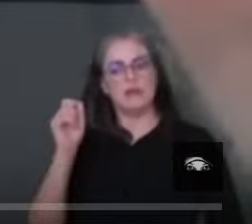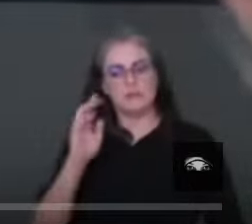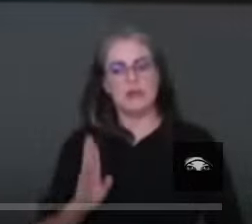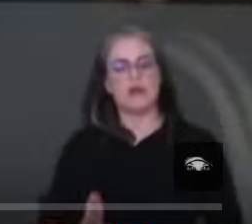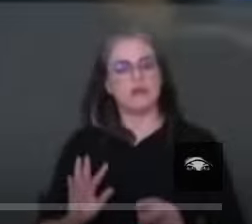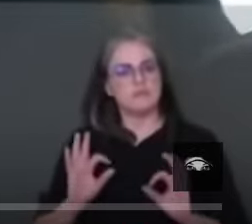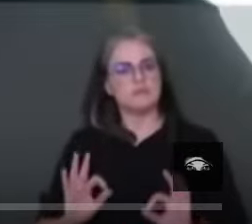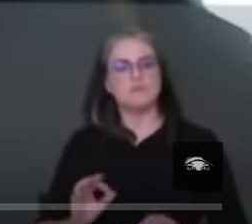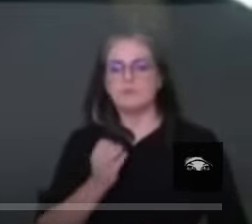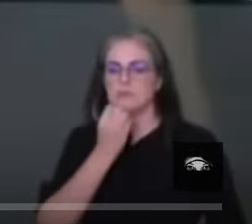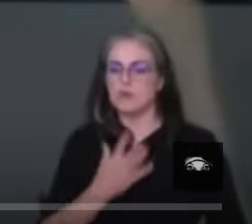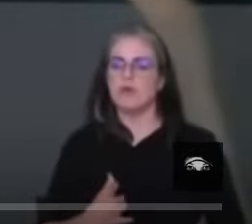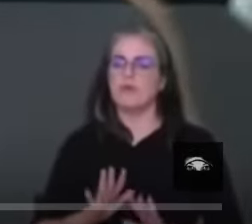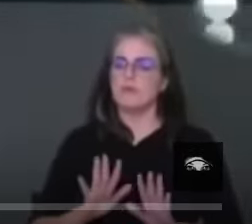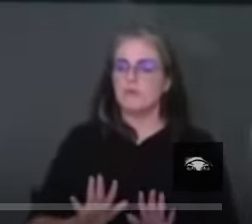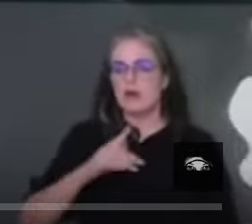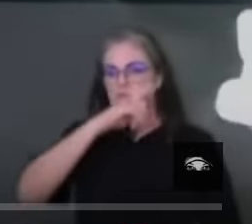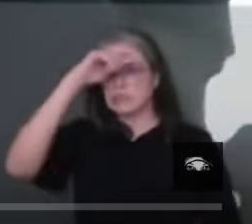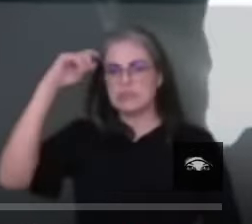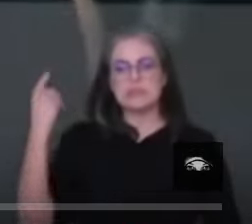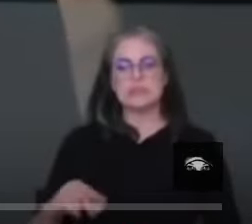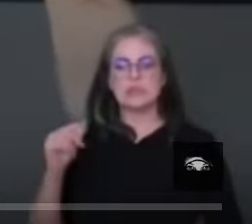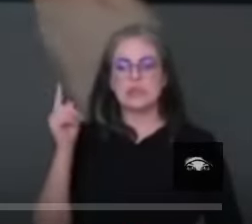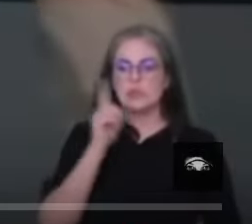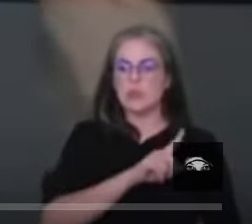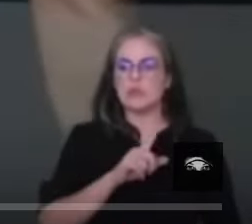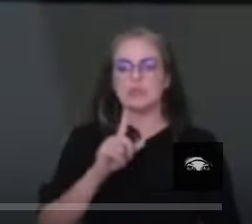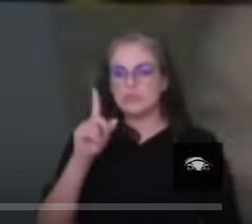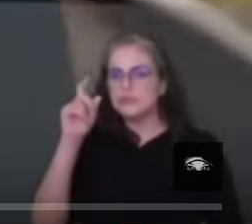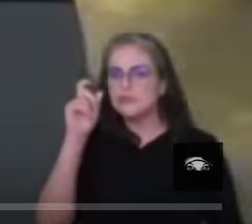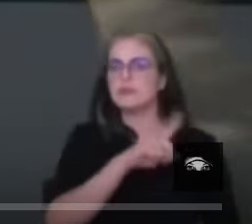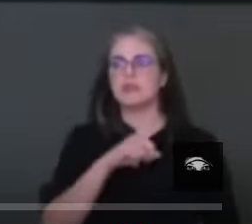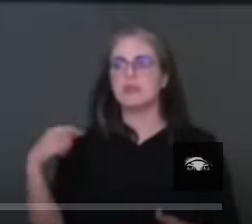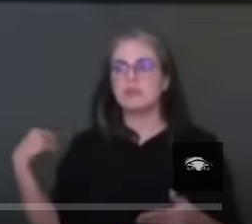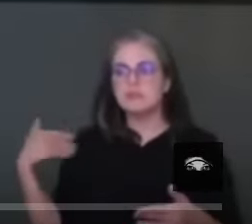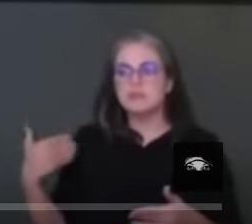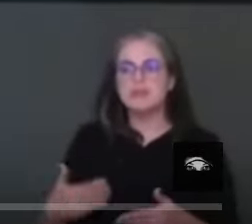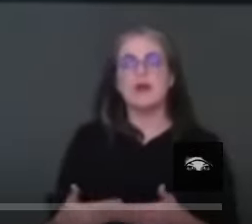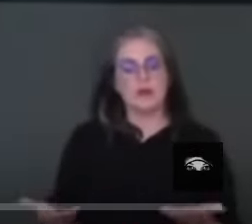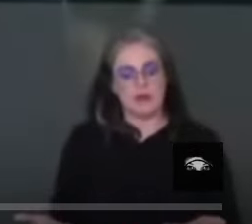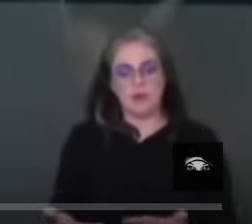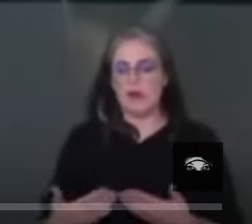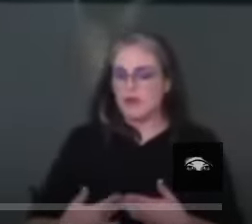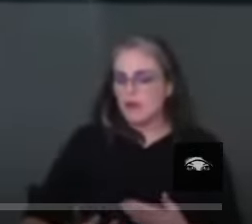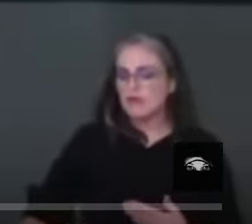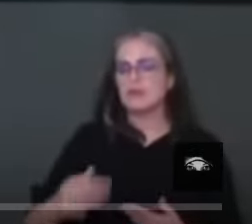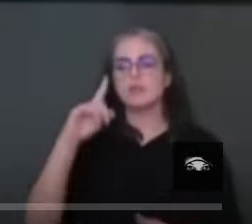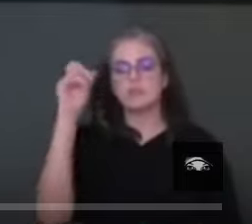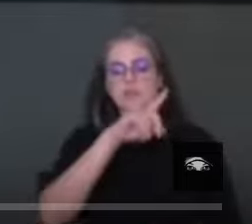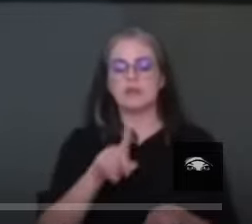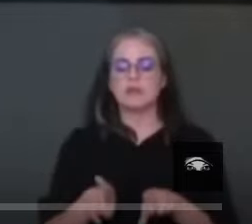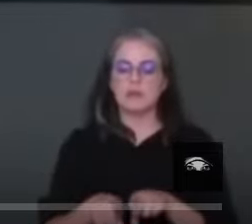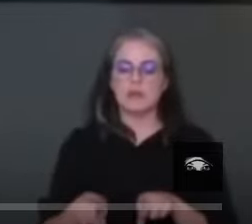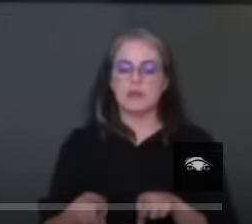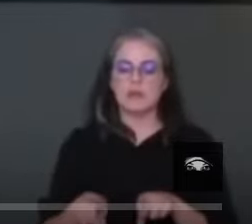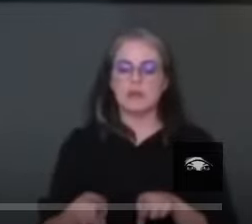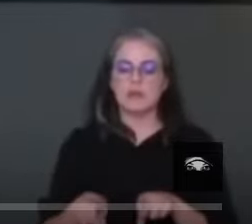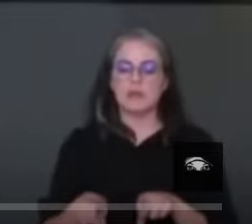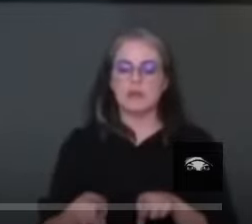que suou bastante para chegarmos aonde nós chegamos. É claro que existe ainda uma caminhada muito forte. A caminhada de consolidar a nossa